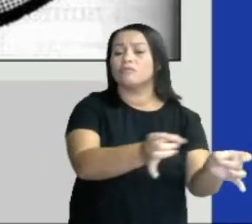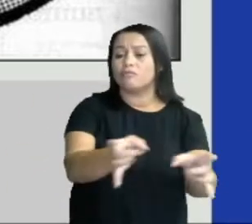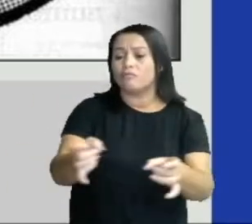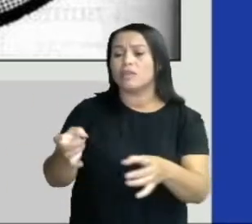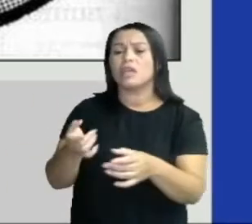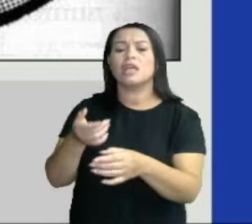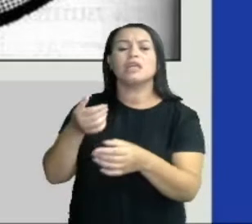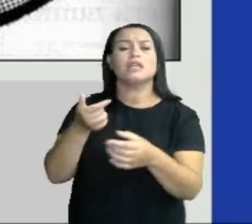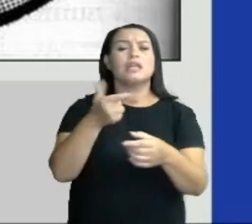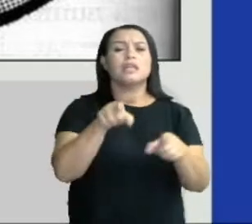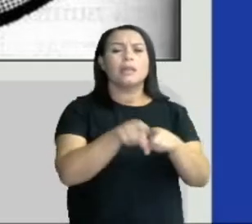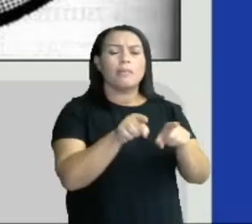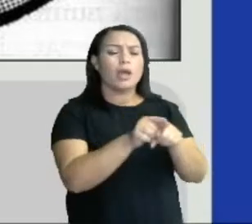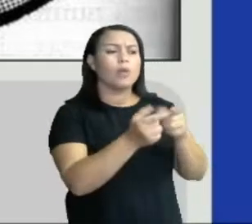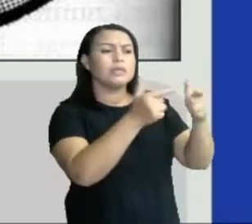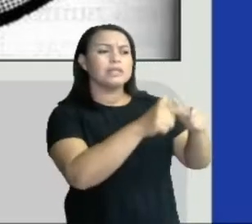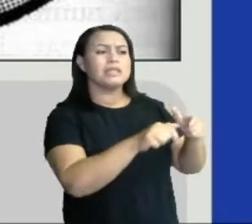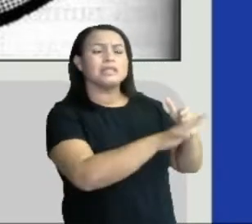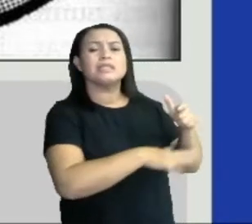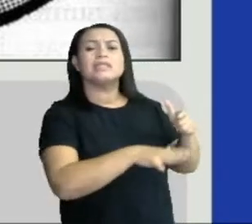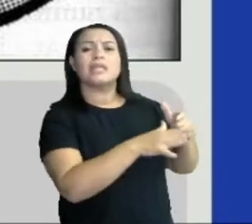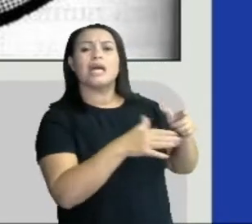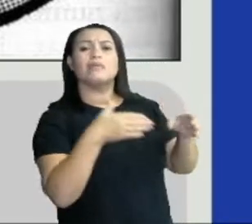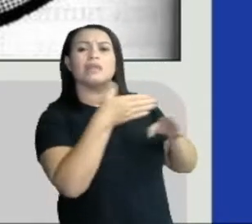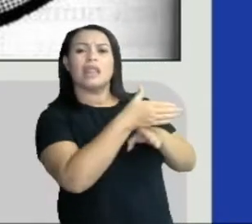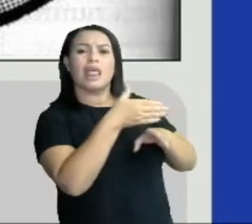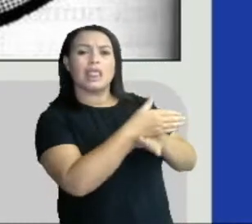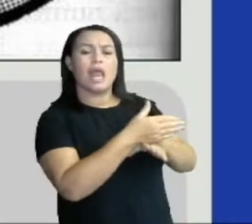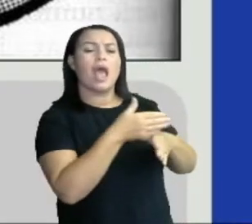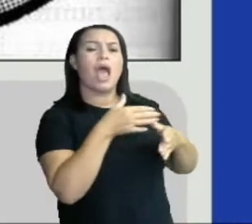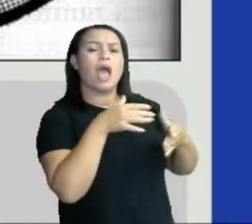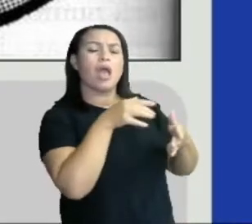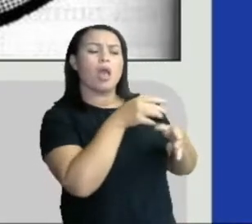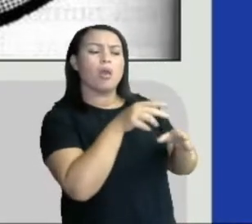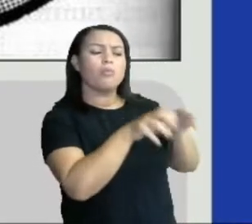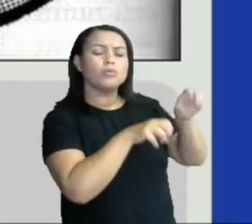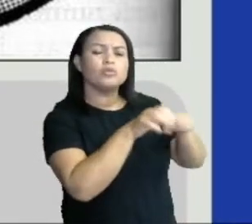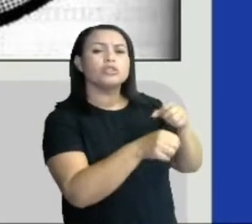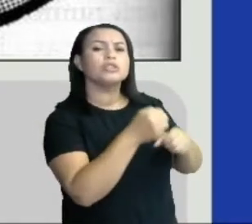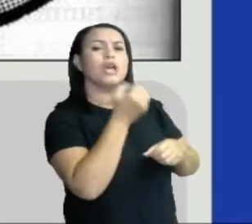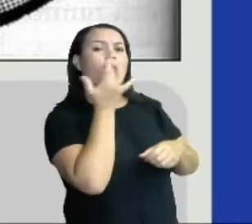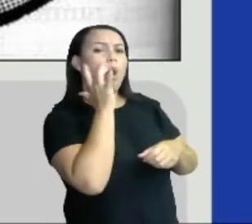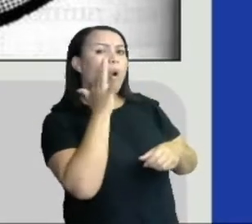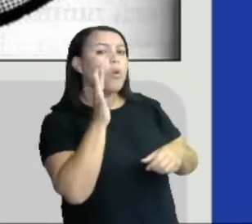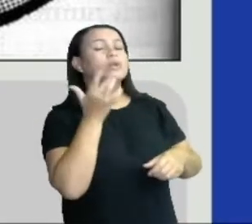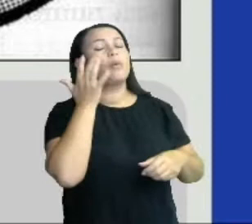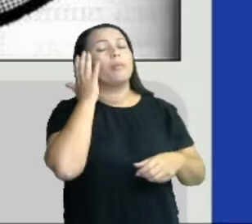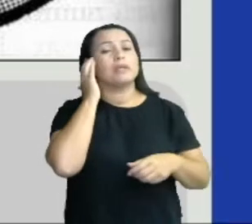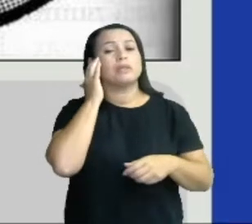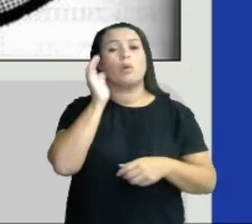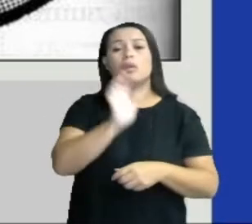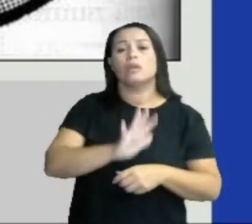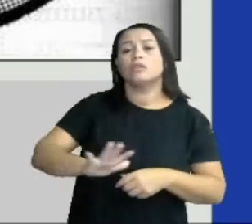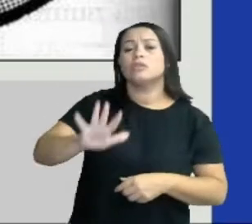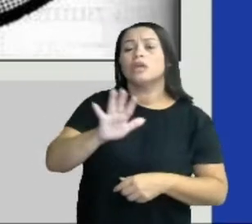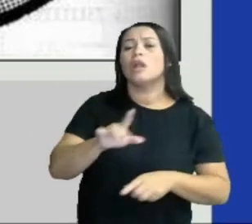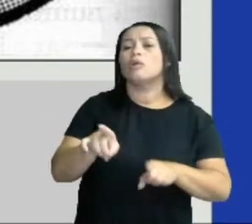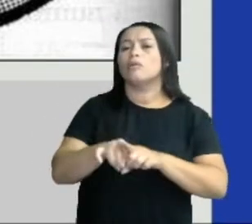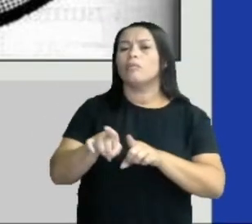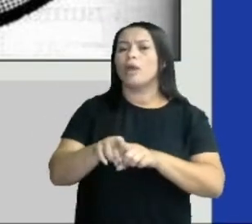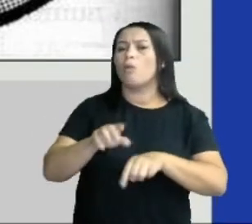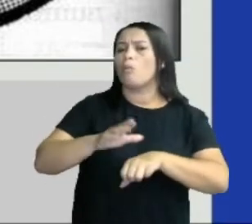para exploração de recursos naturais e assim por diante. Então, em geral, costuma-se dizer que o momento áureo